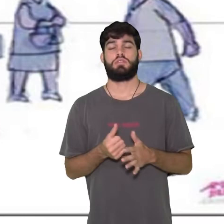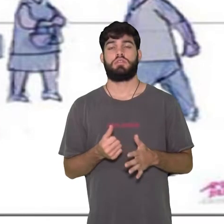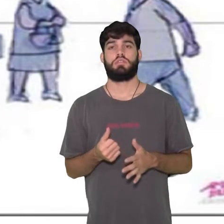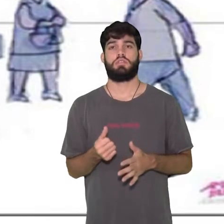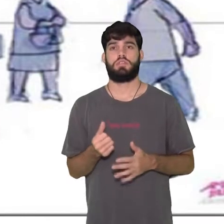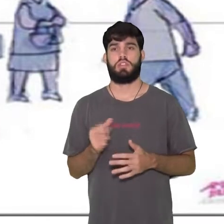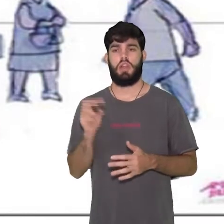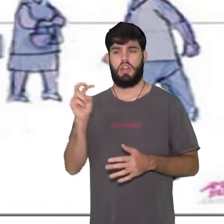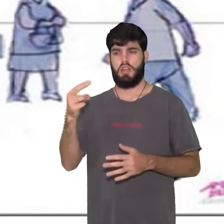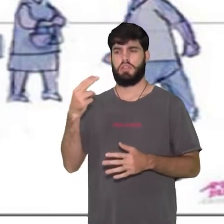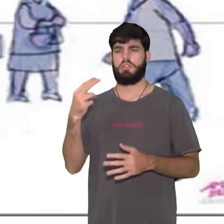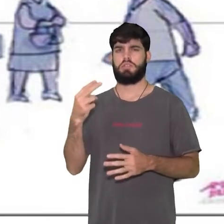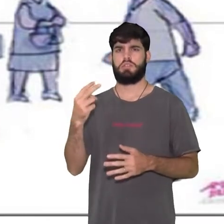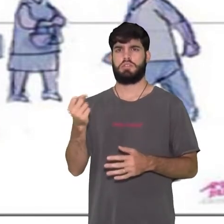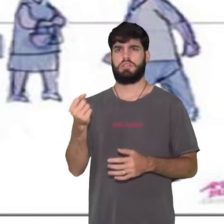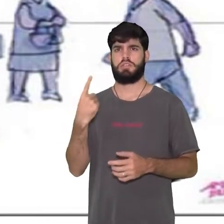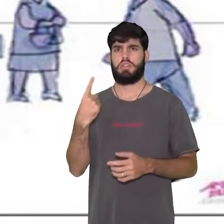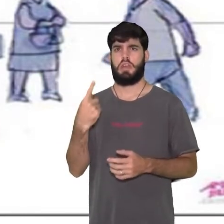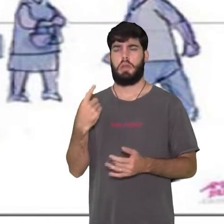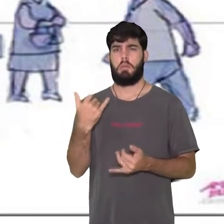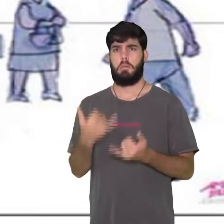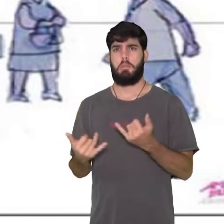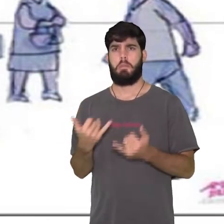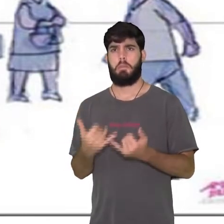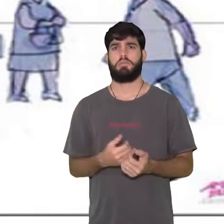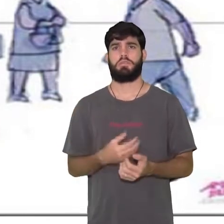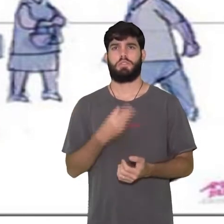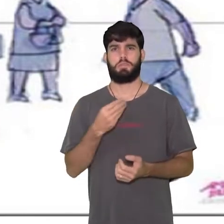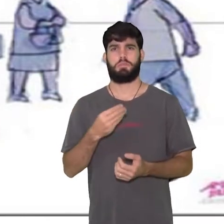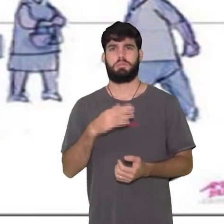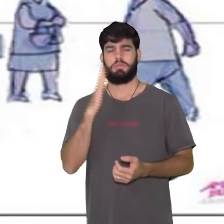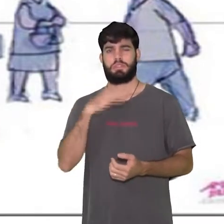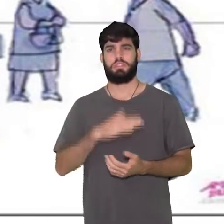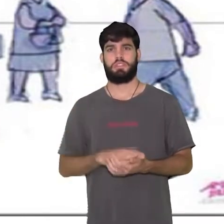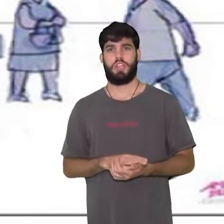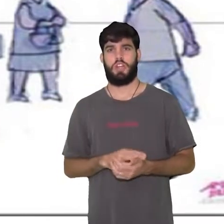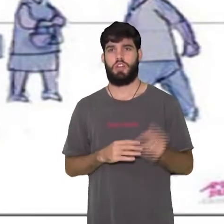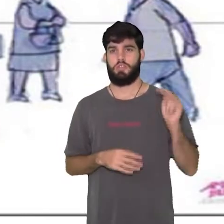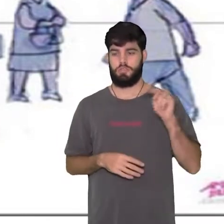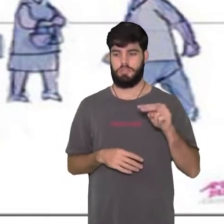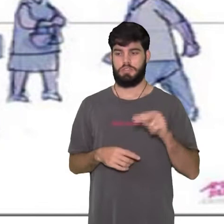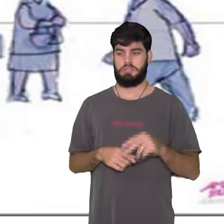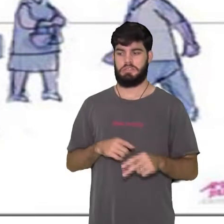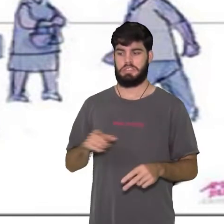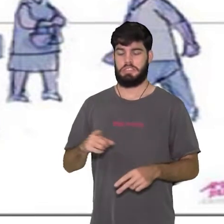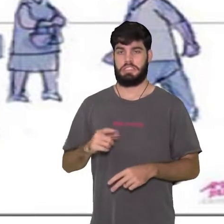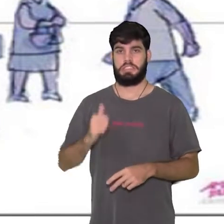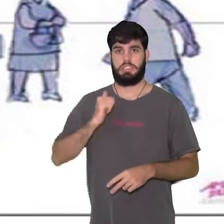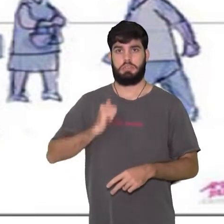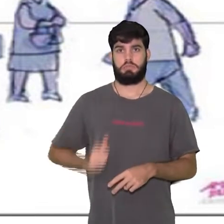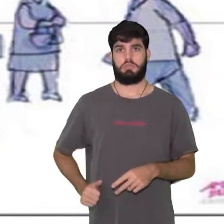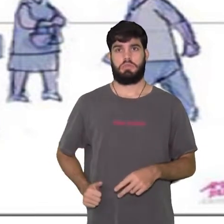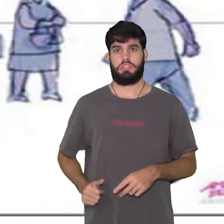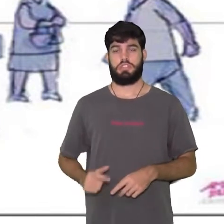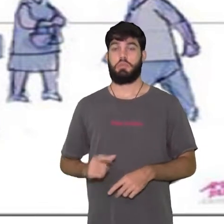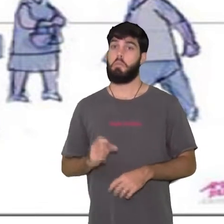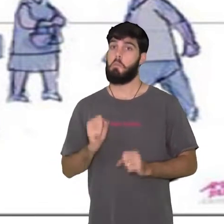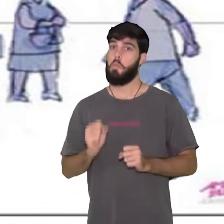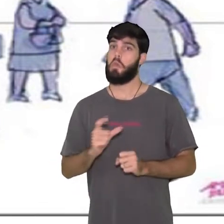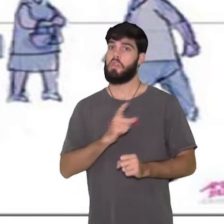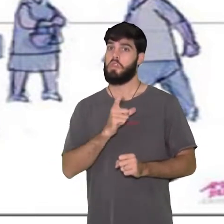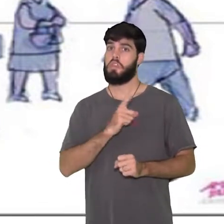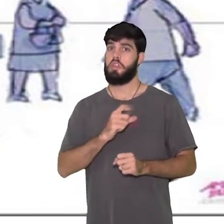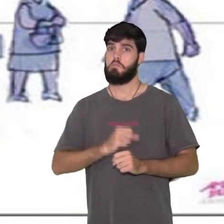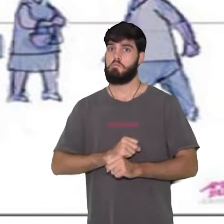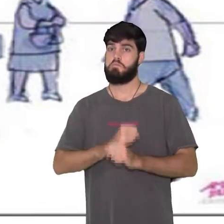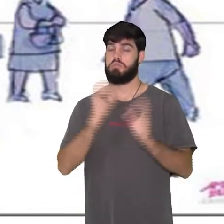olhando estranho, parece terrorista. Aí o outro olha para o primeiro e pensa, essa bolsa deve ter uma